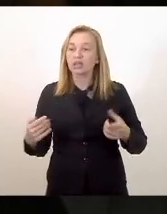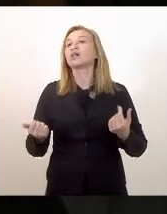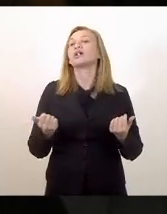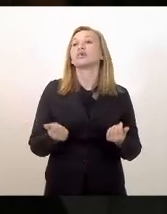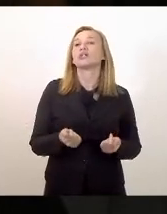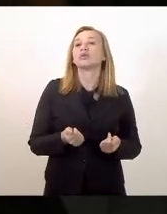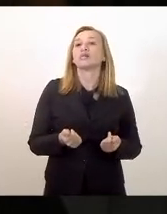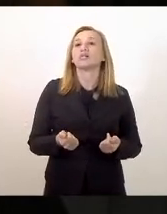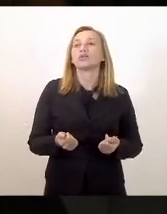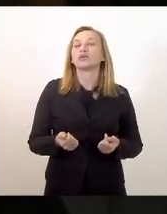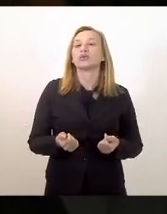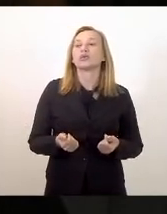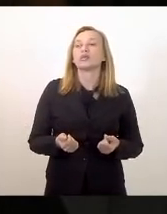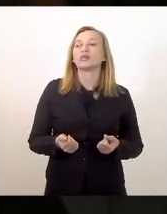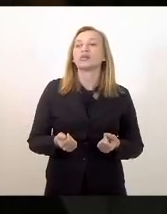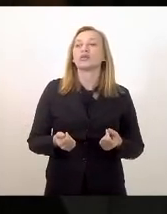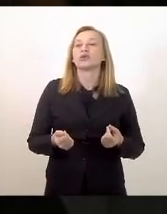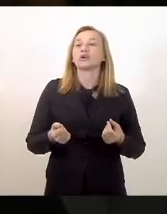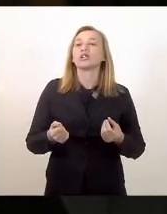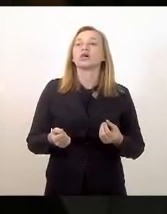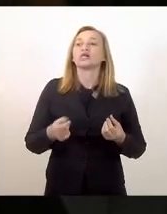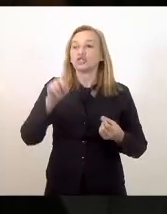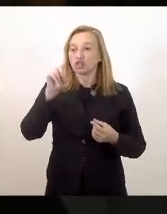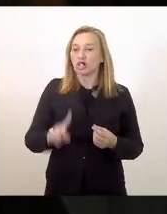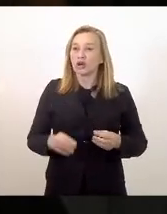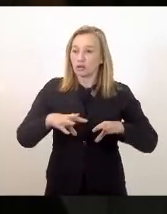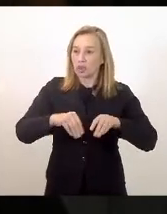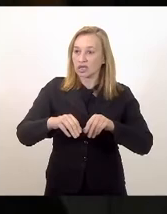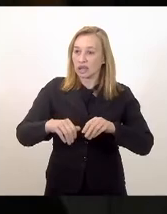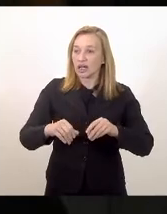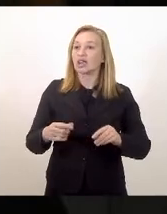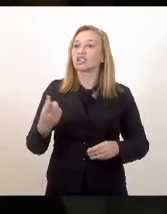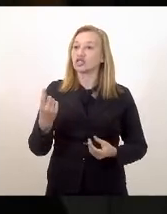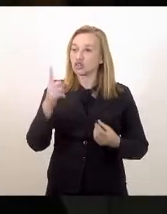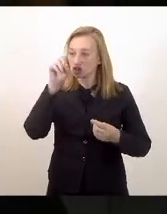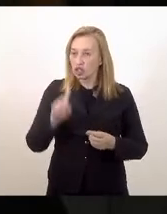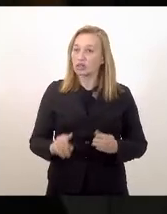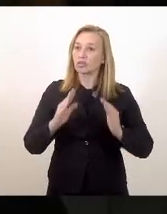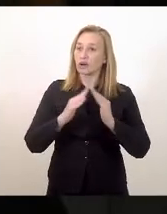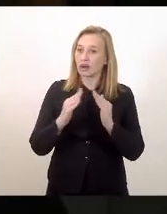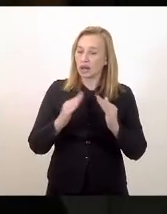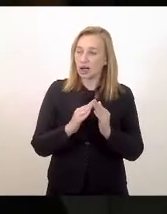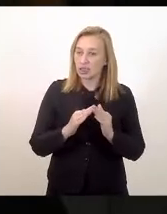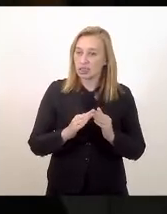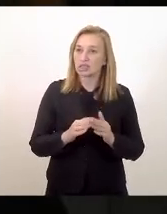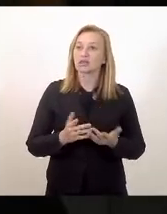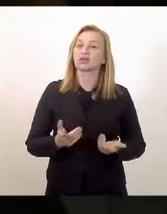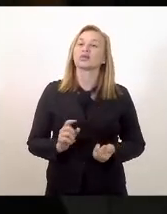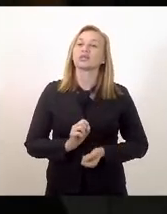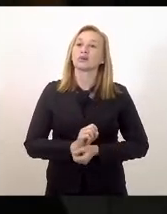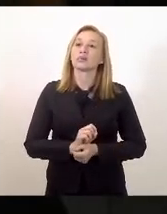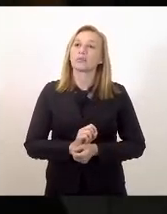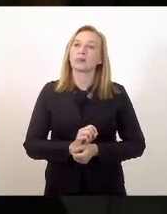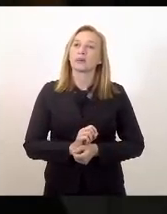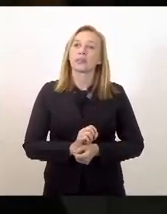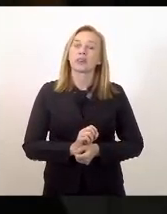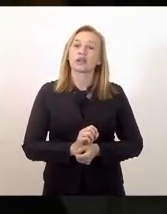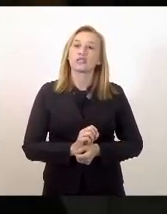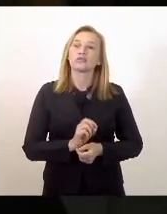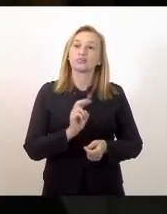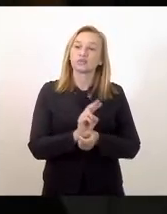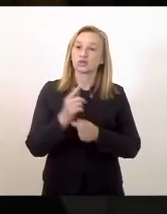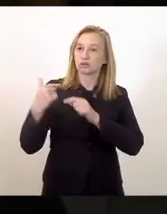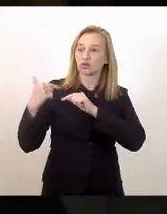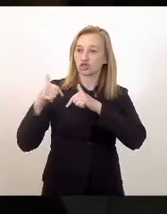que lutam pelo direito à terra, pelo direito à moradia, enfim, todos eles hoje sintetizados né, em defesa das tradições, dos